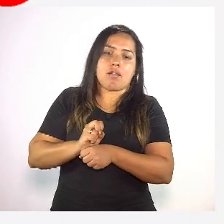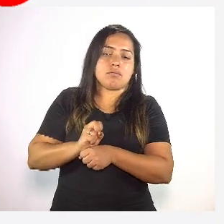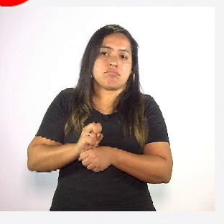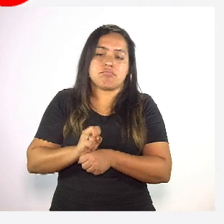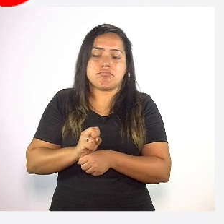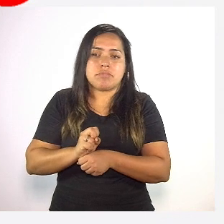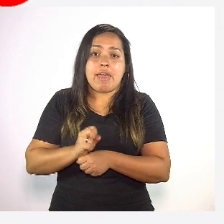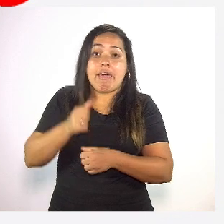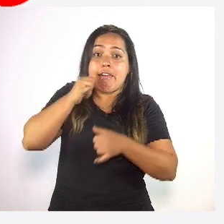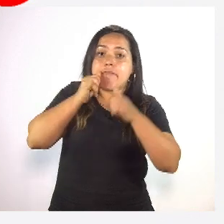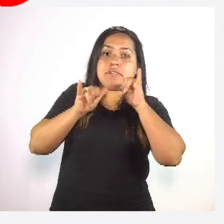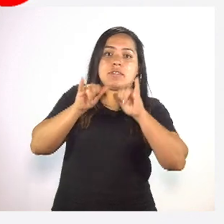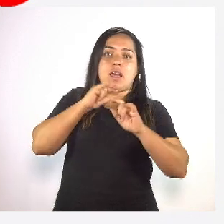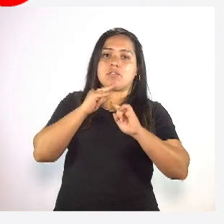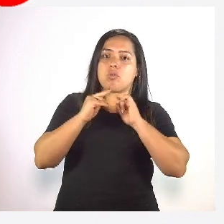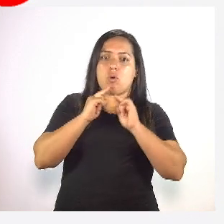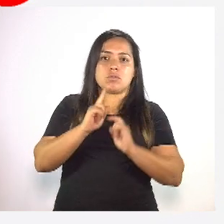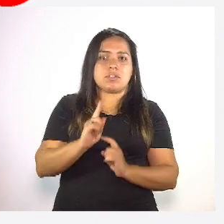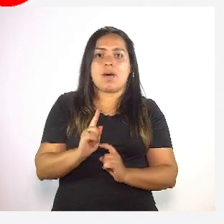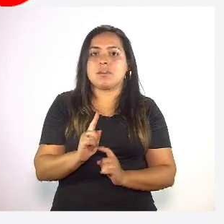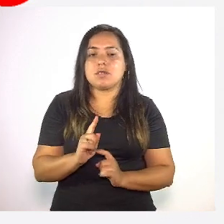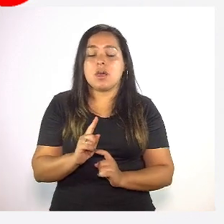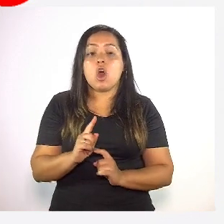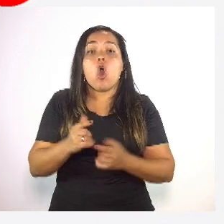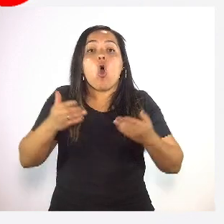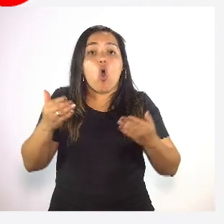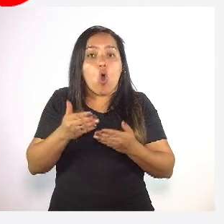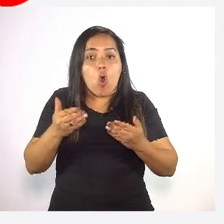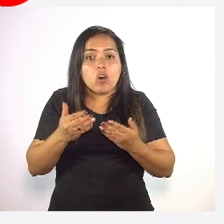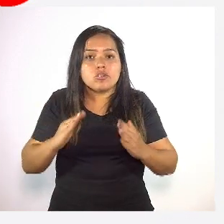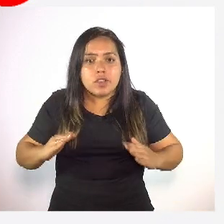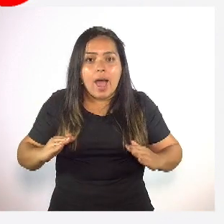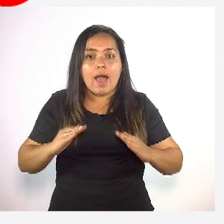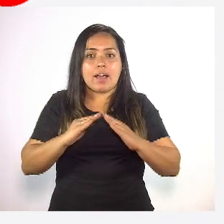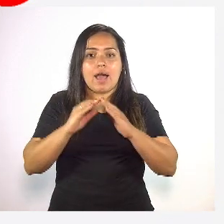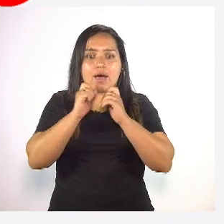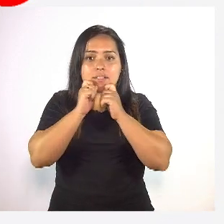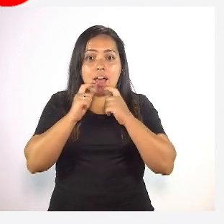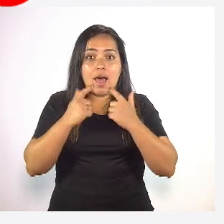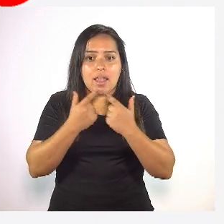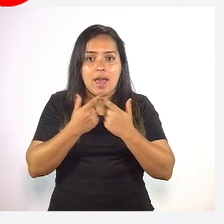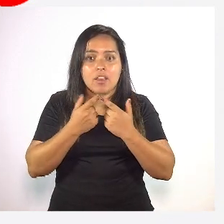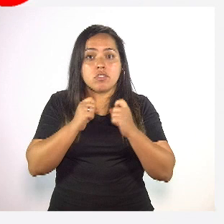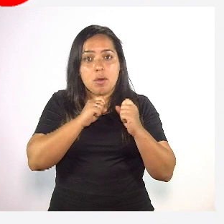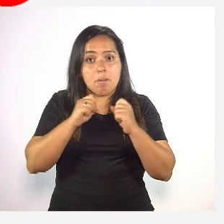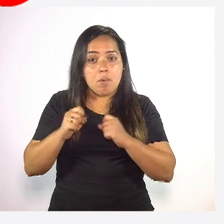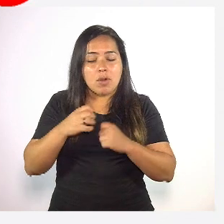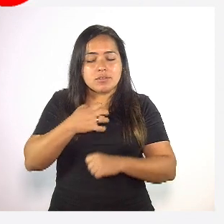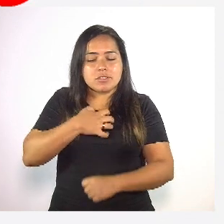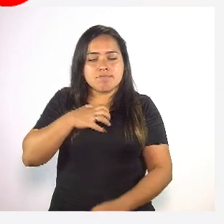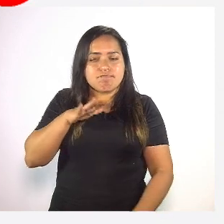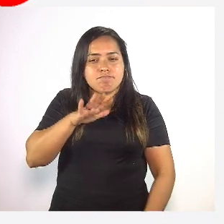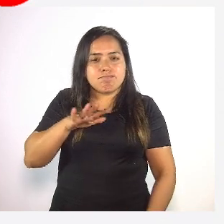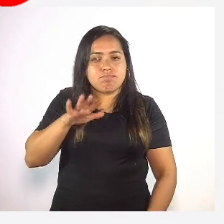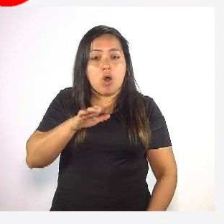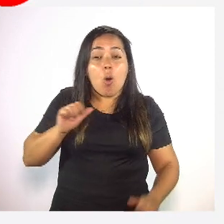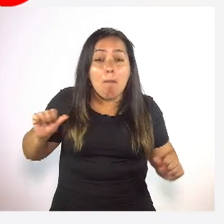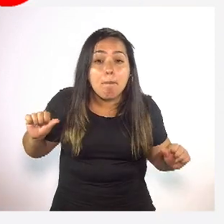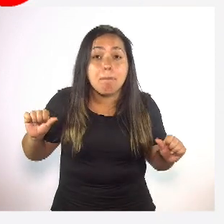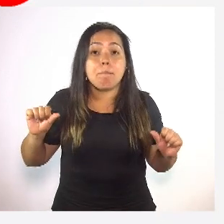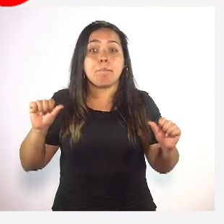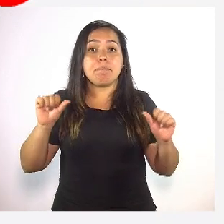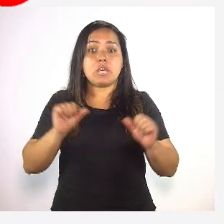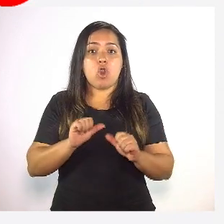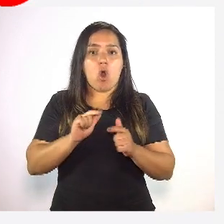a Casa já pode continuar com essa compreensão, mas vendo o seguinte: a crise, o pior da crise de